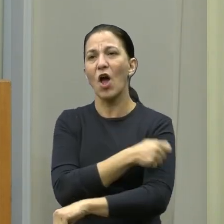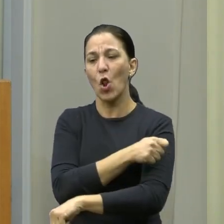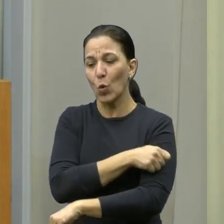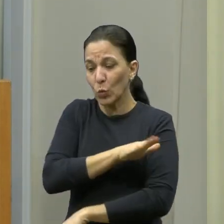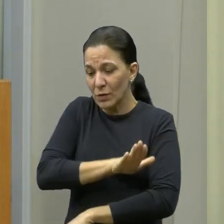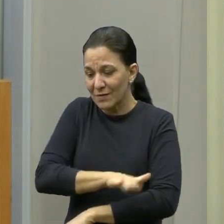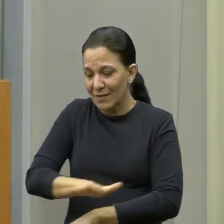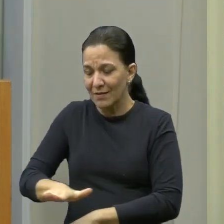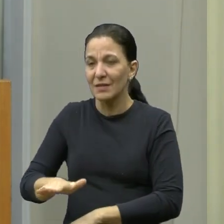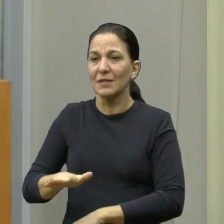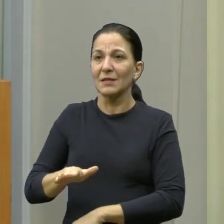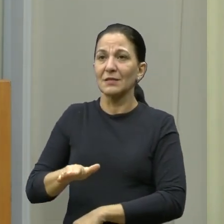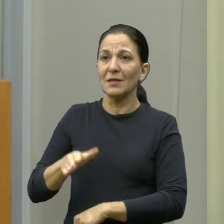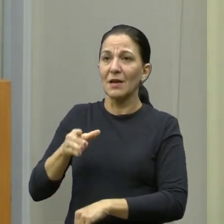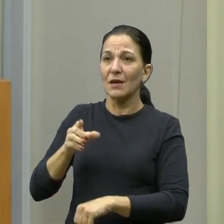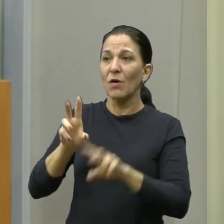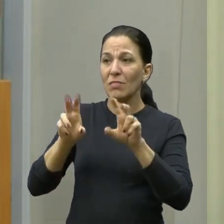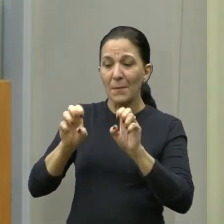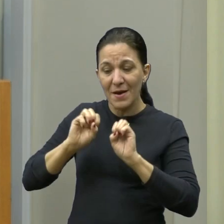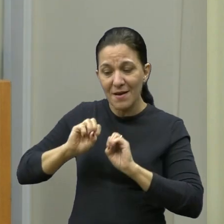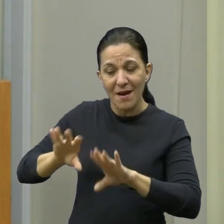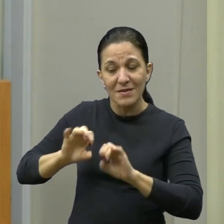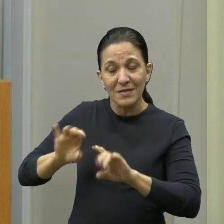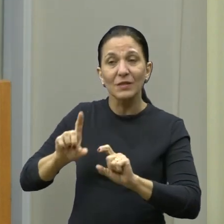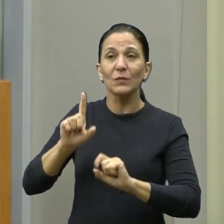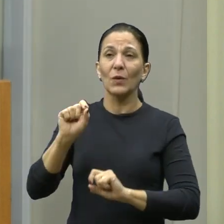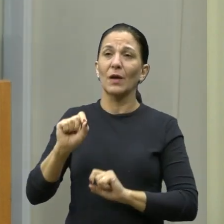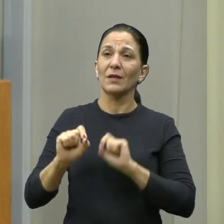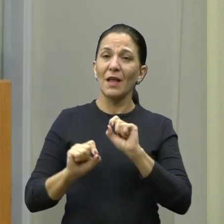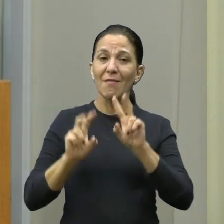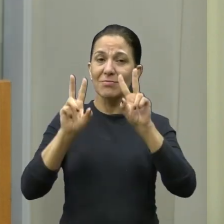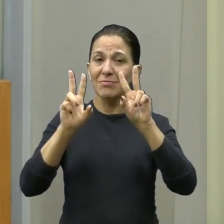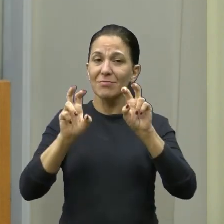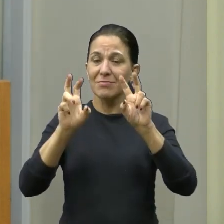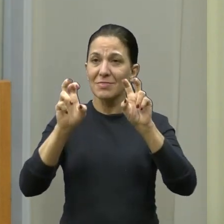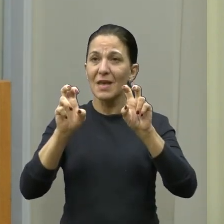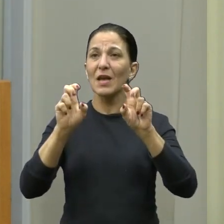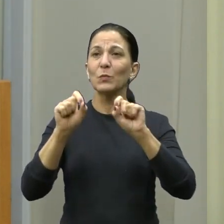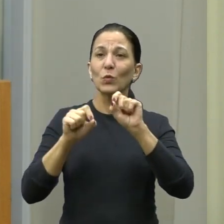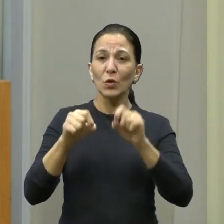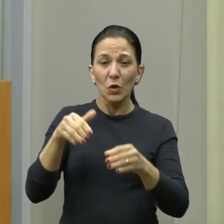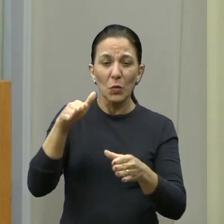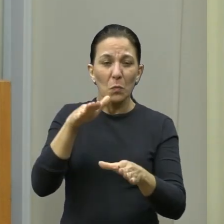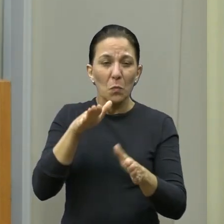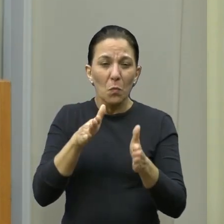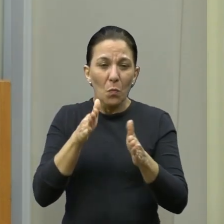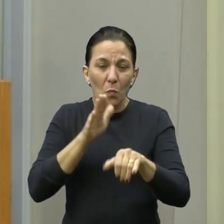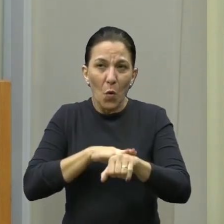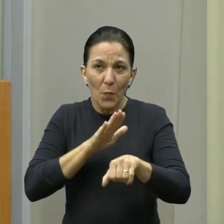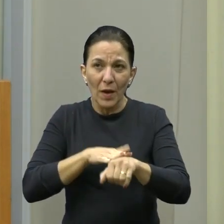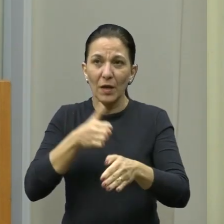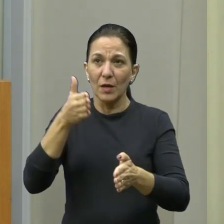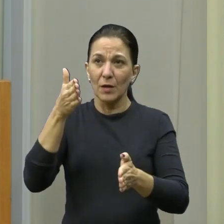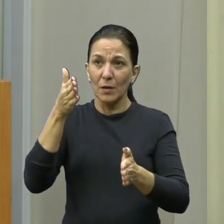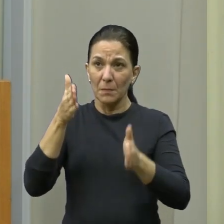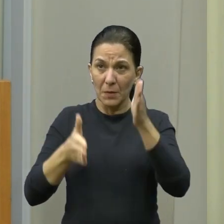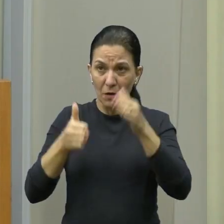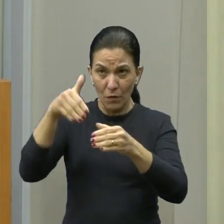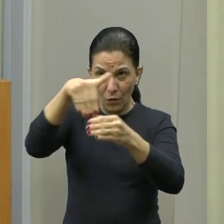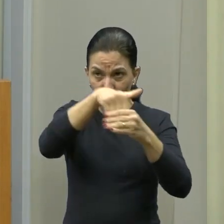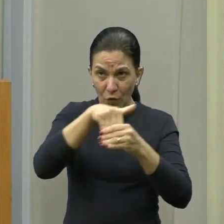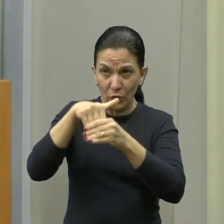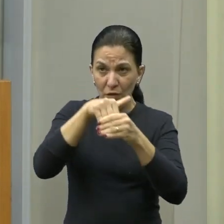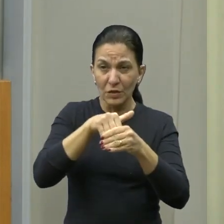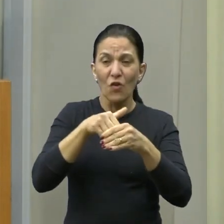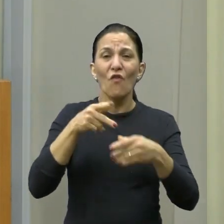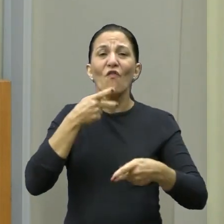crianças. A gente está falando de educação. A gente está falando de um tema que chega na eleição, todo mundo enche a boca para falar que é